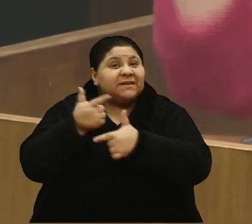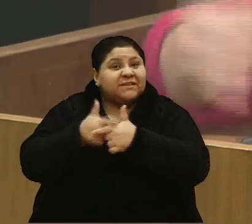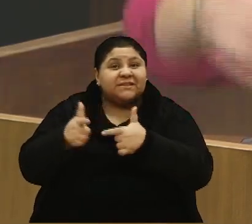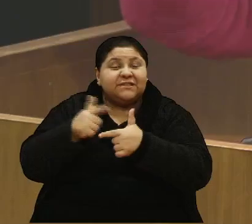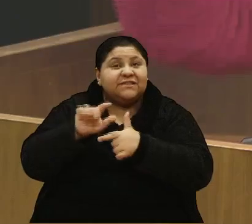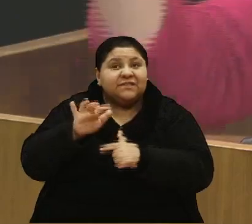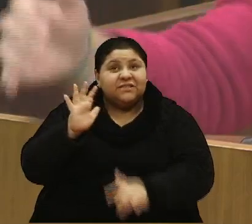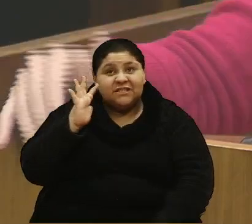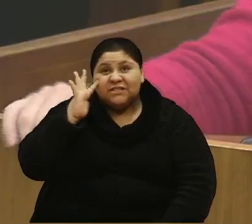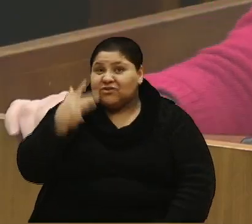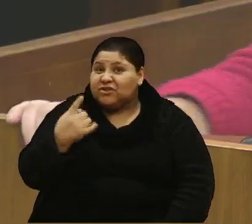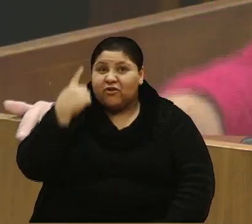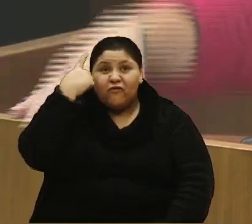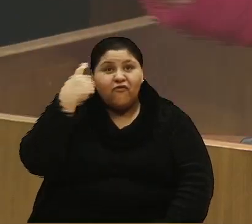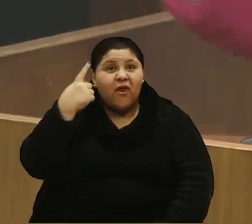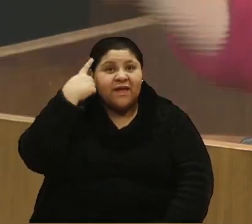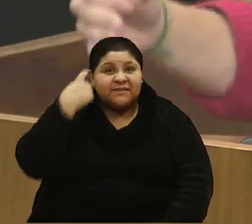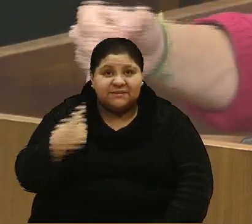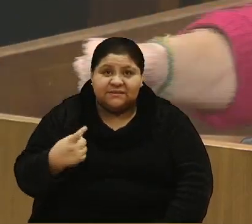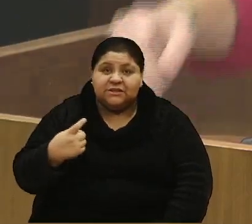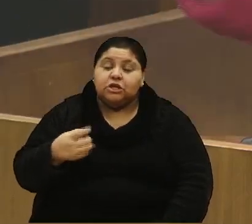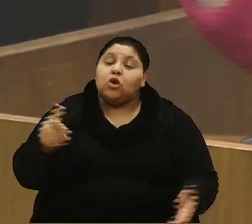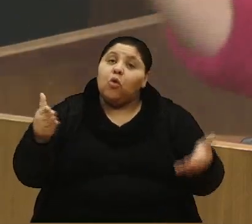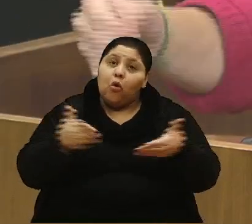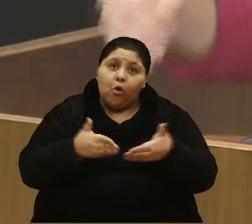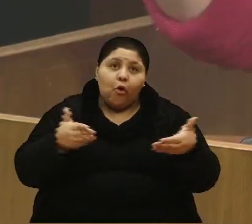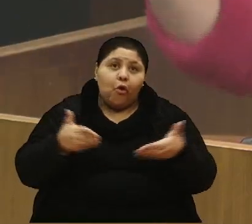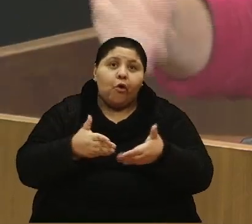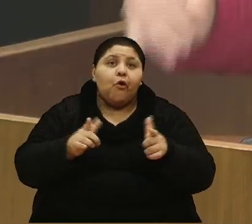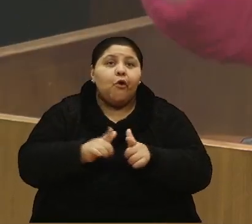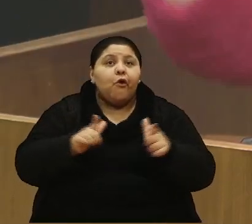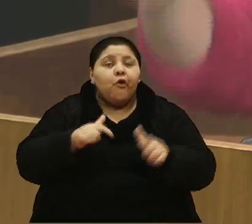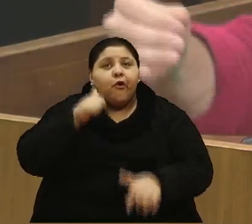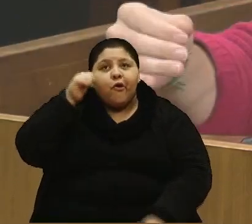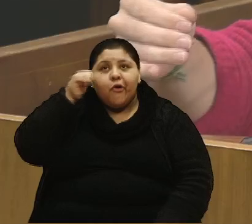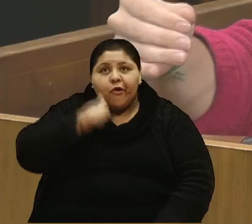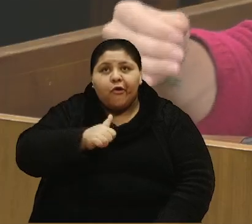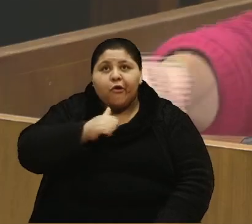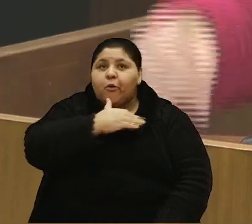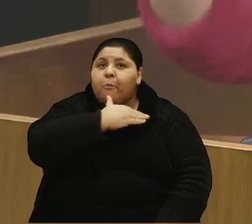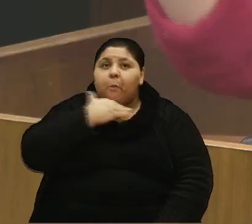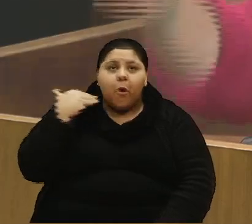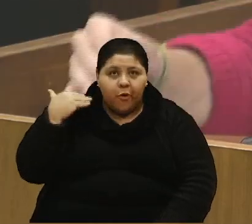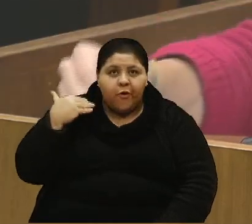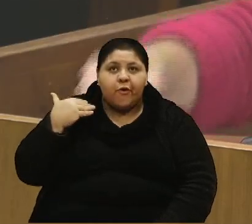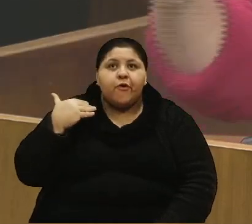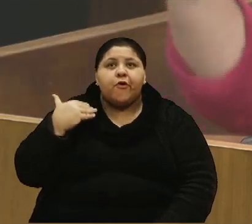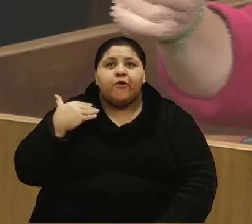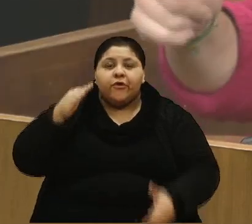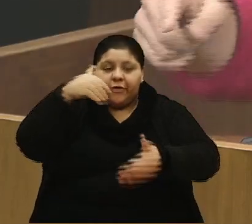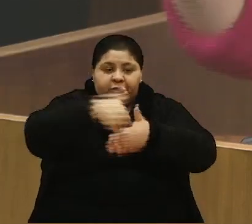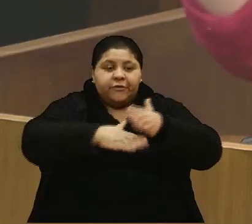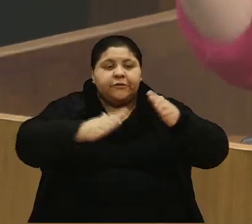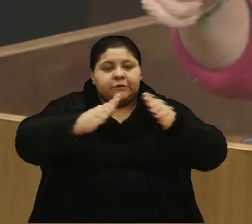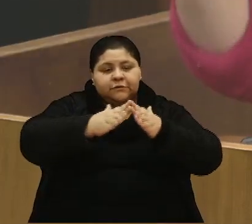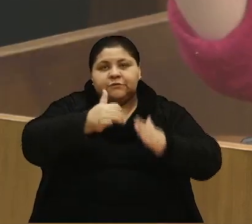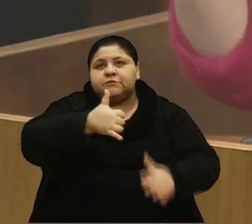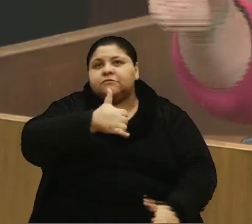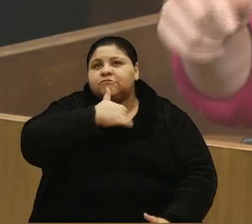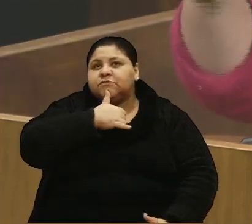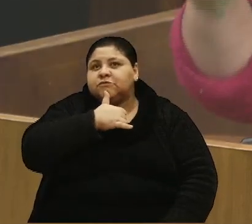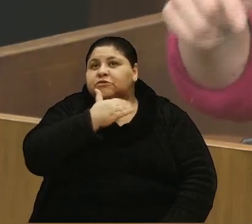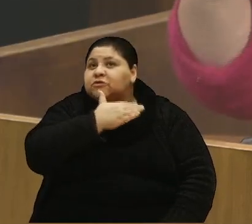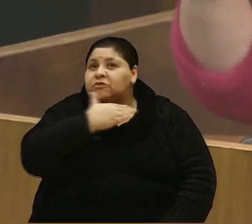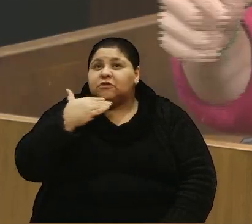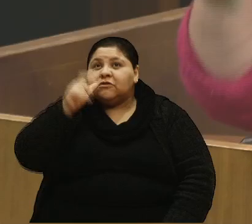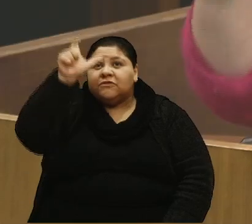não se resolvem com violência. E hoje, a maior parte das mulheres que são mortas nos seus lares, infelizmente, são mortas